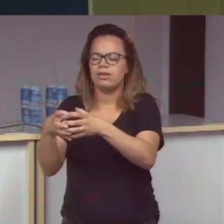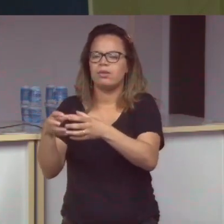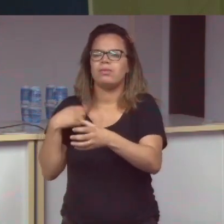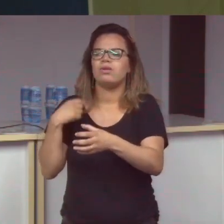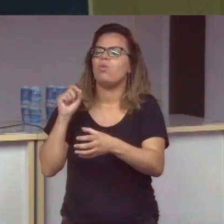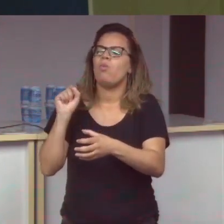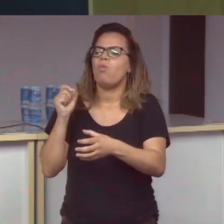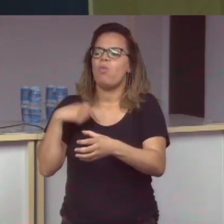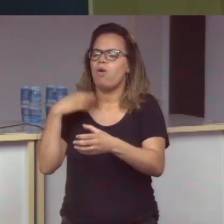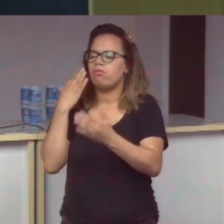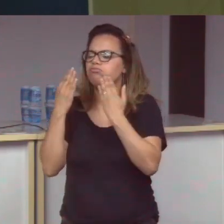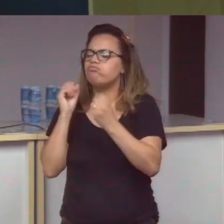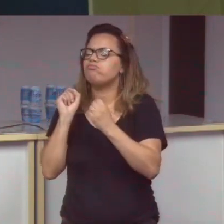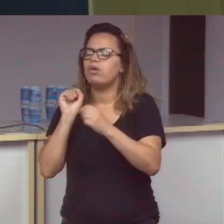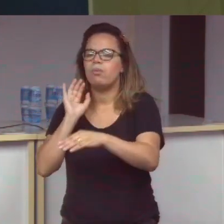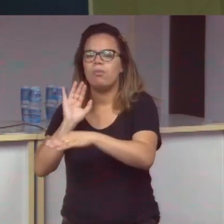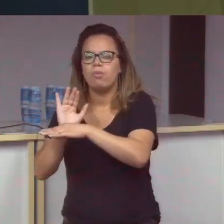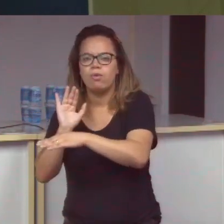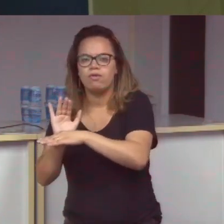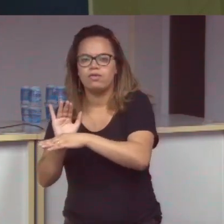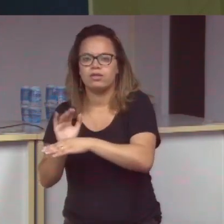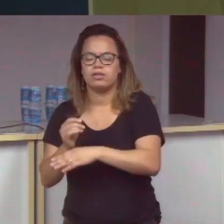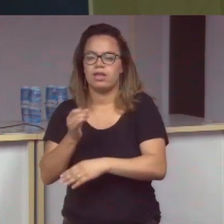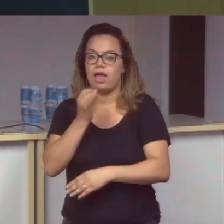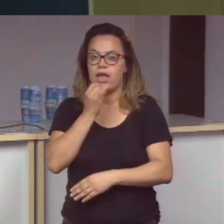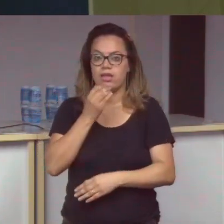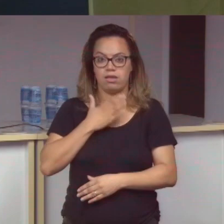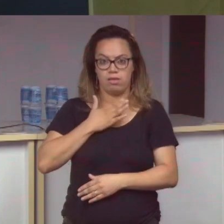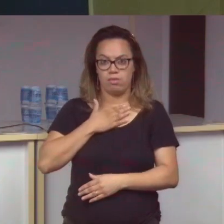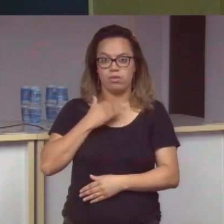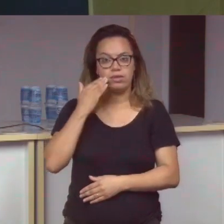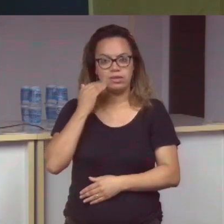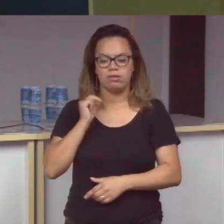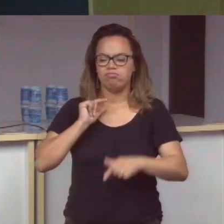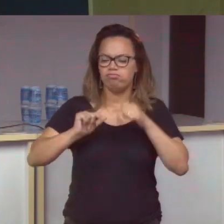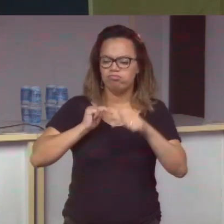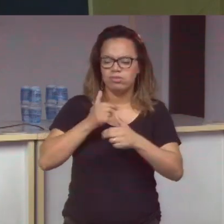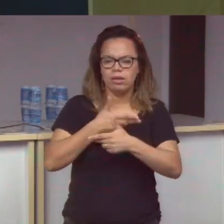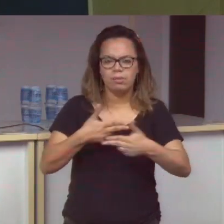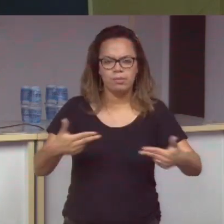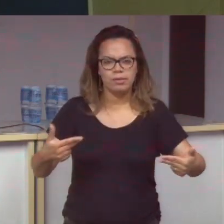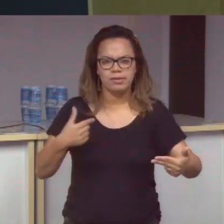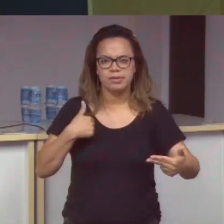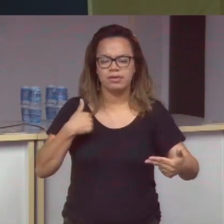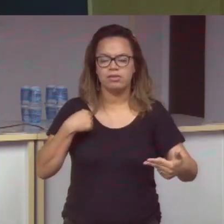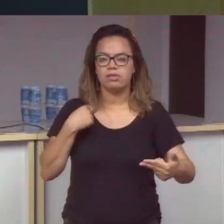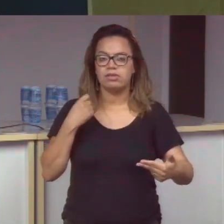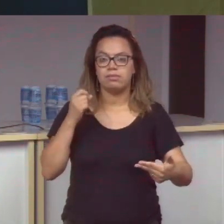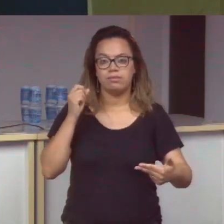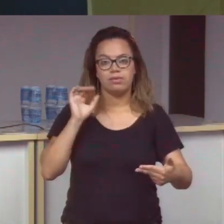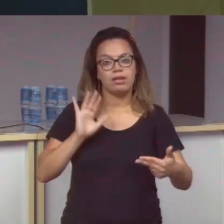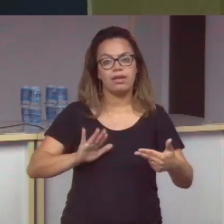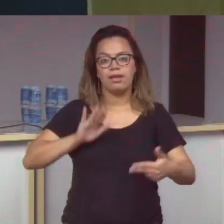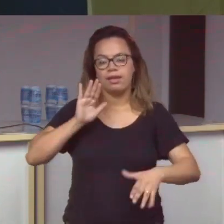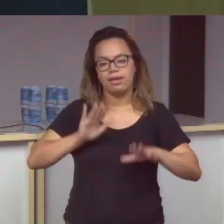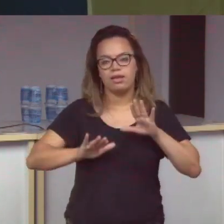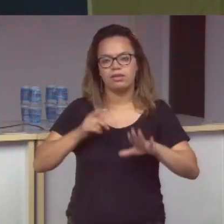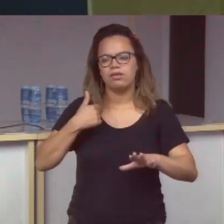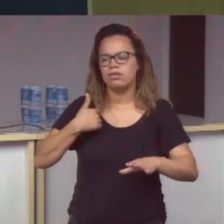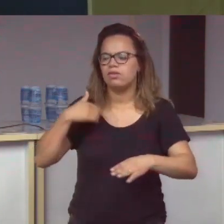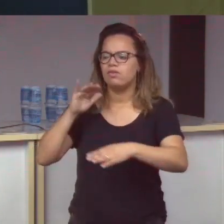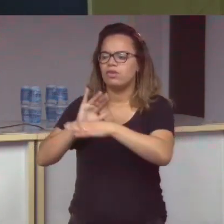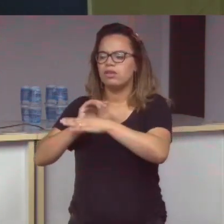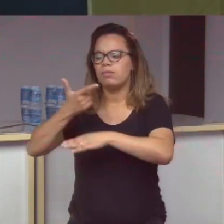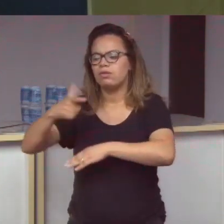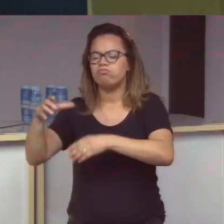nós, não é? Eu sei trabalhar com determinadas situações e, por alguma circunstância, eu vou trabalhar num